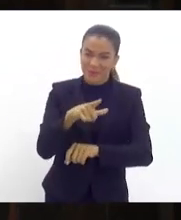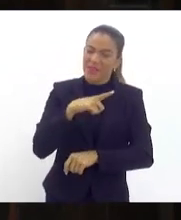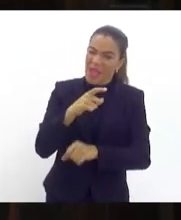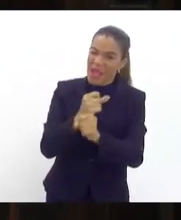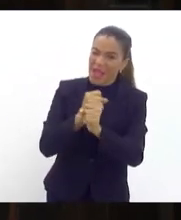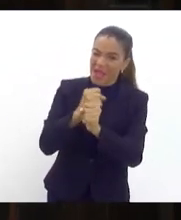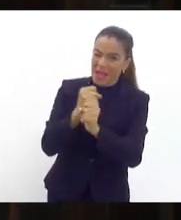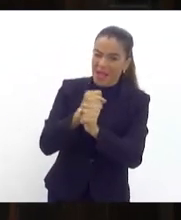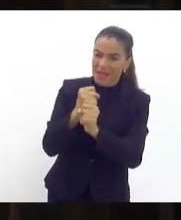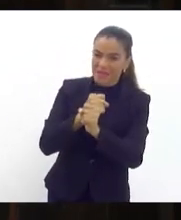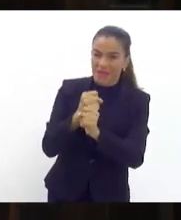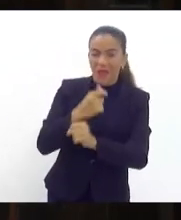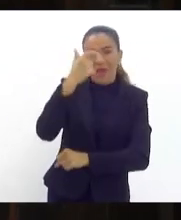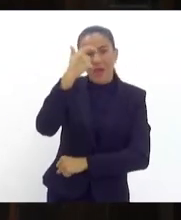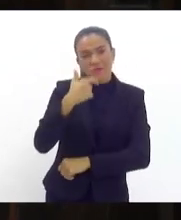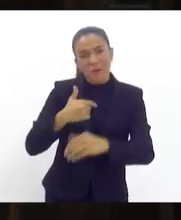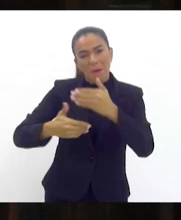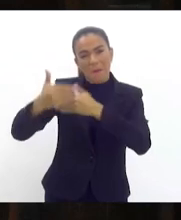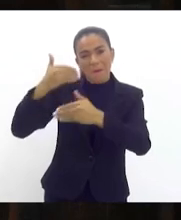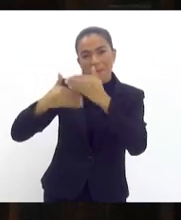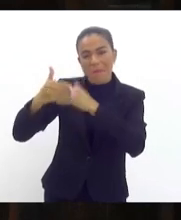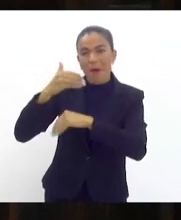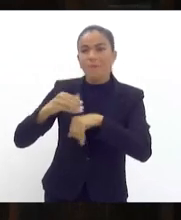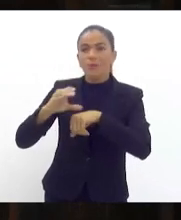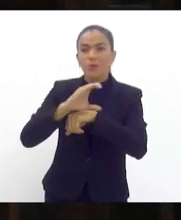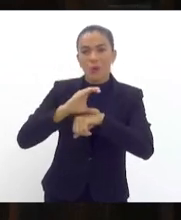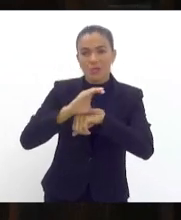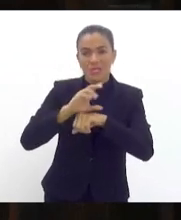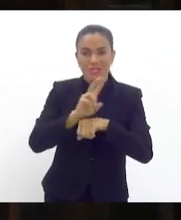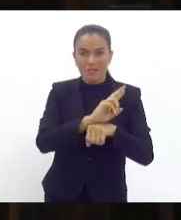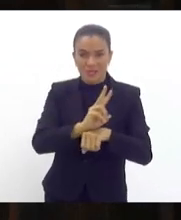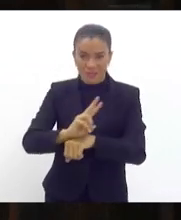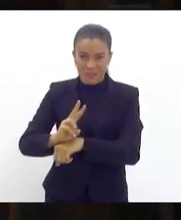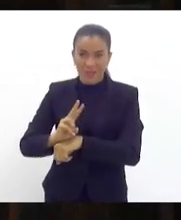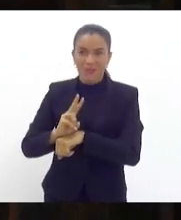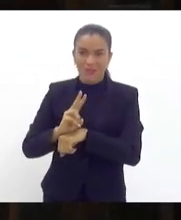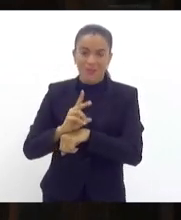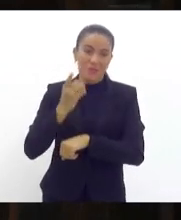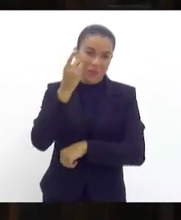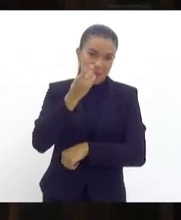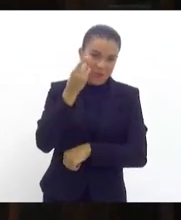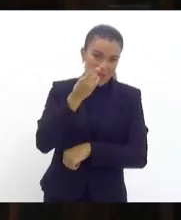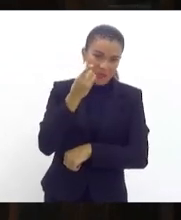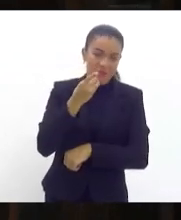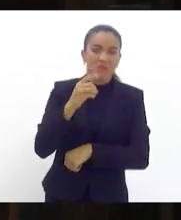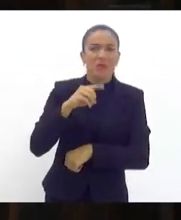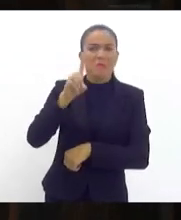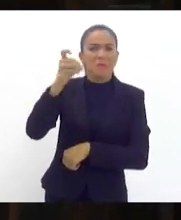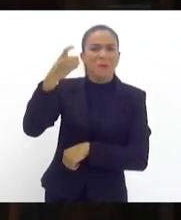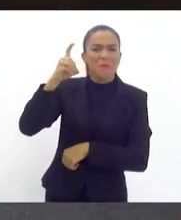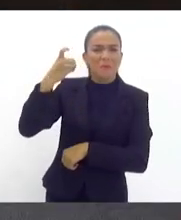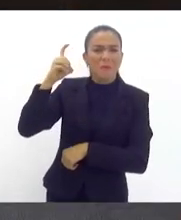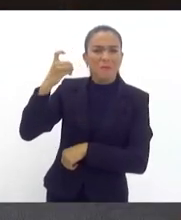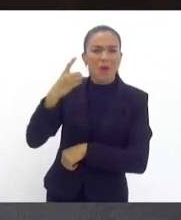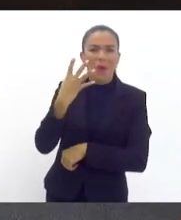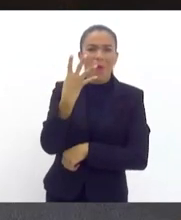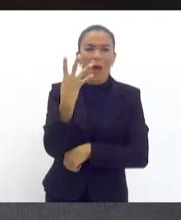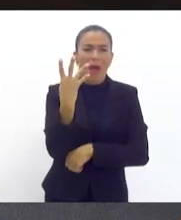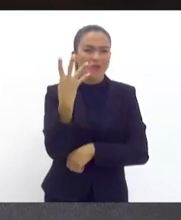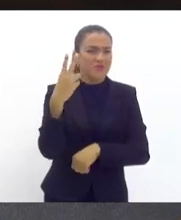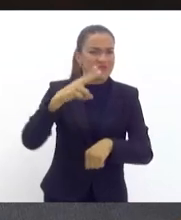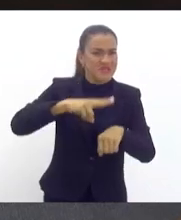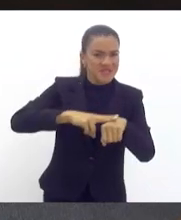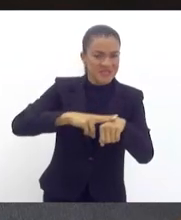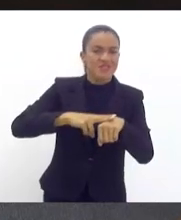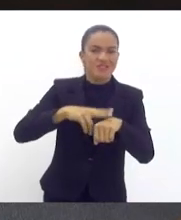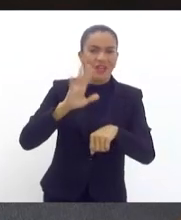alguns anos né Eu tenho um som que vem lá de trás do Conselho de Segurança também mas o deputado já esteve umas três ou quatro vezes na sua isca lá